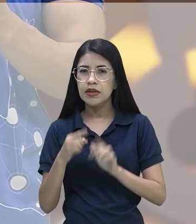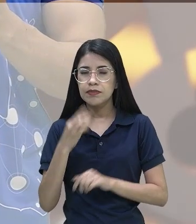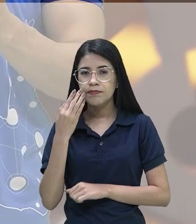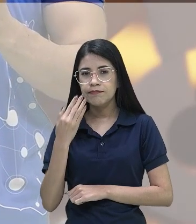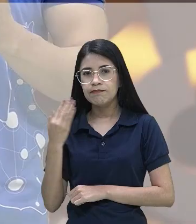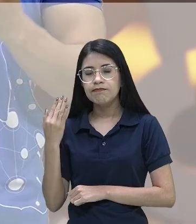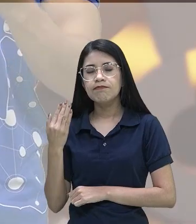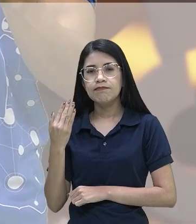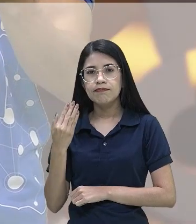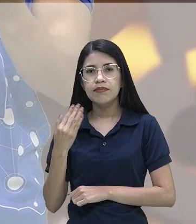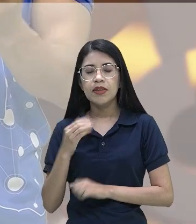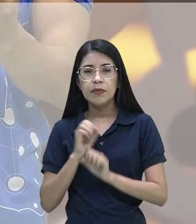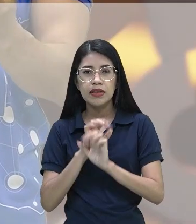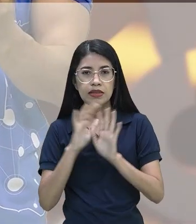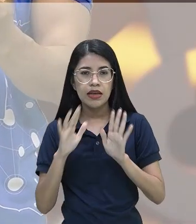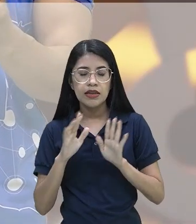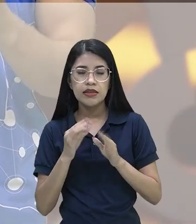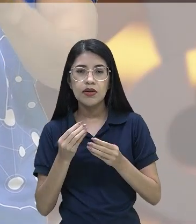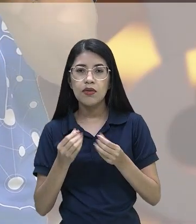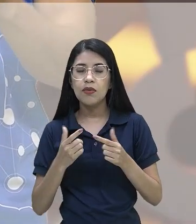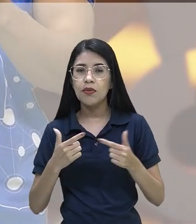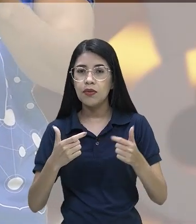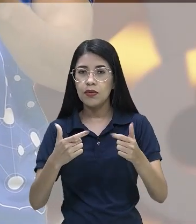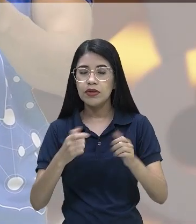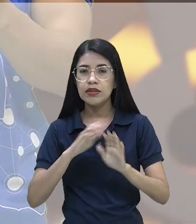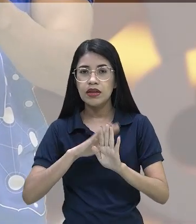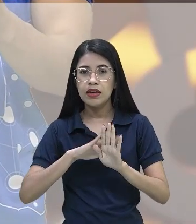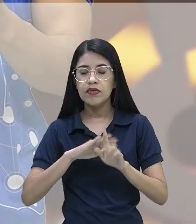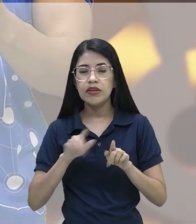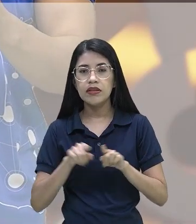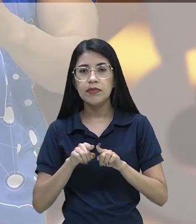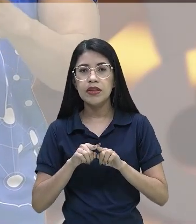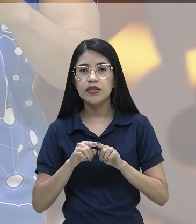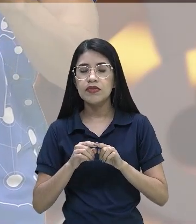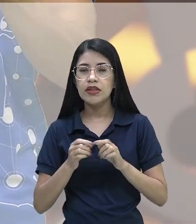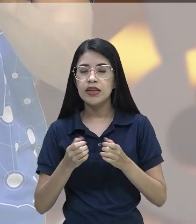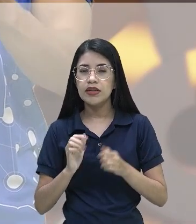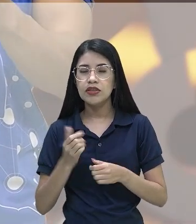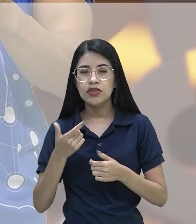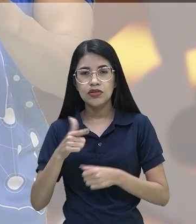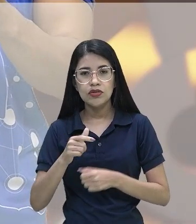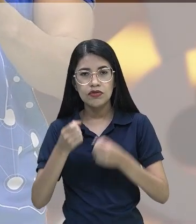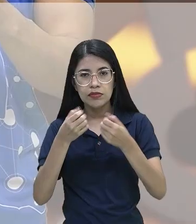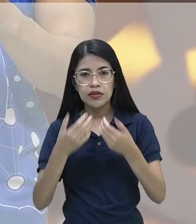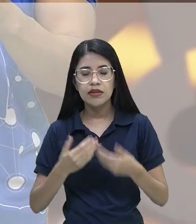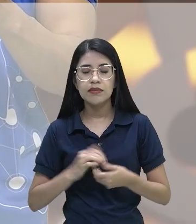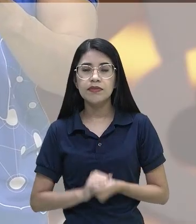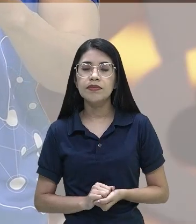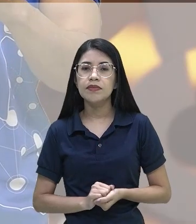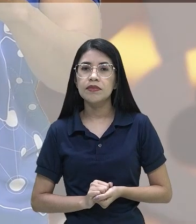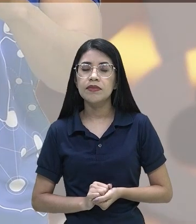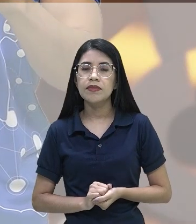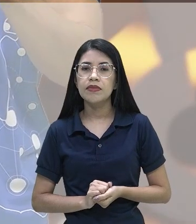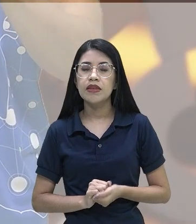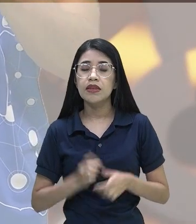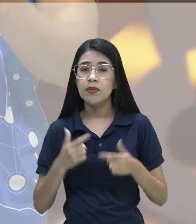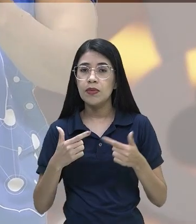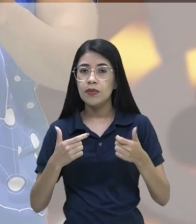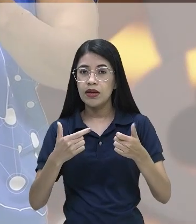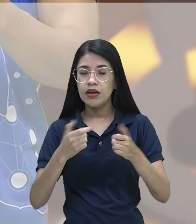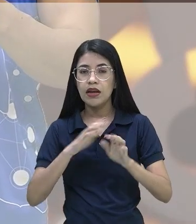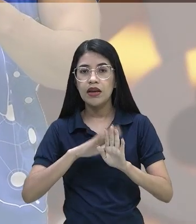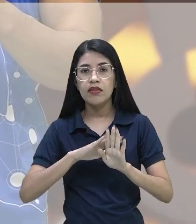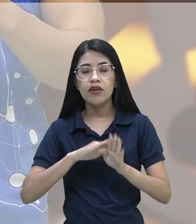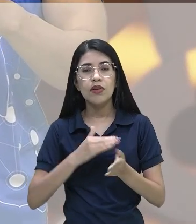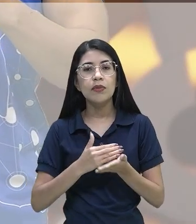com vocês quando eu defini o que é a Guerra Fria, e a gente vai reforçar aqui. Bem, quando é que a Guerra Fria ela vai